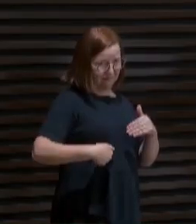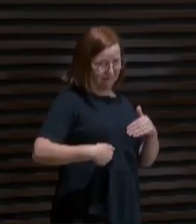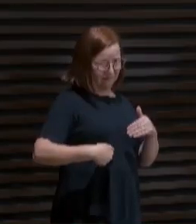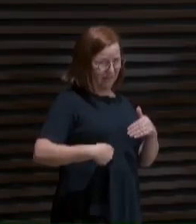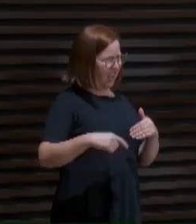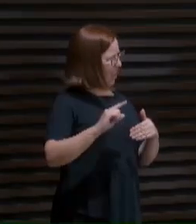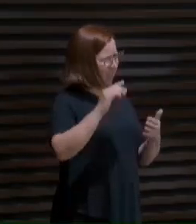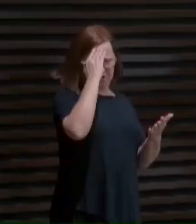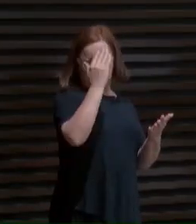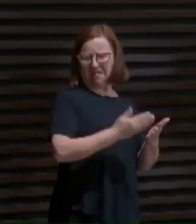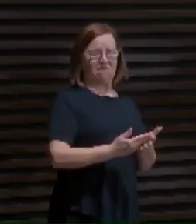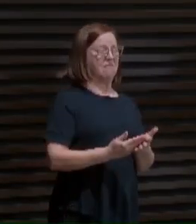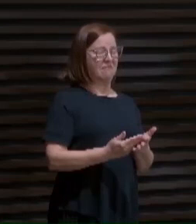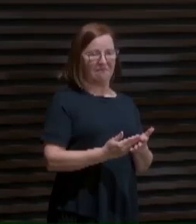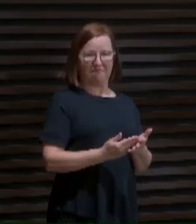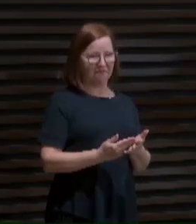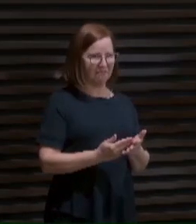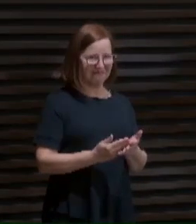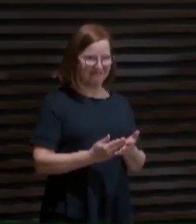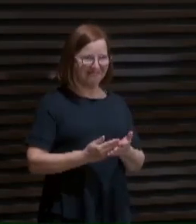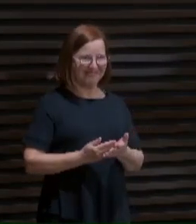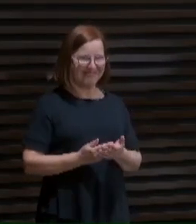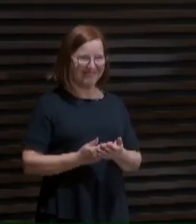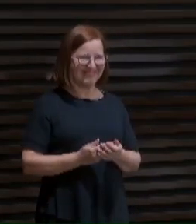de modo algum acreditarei.